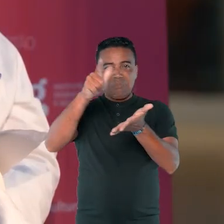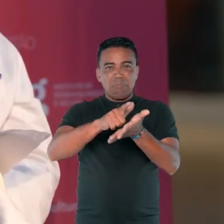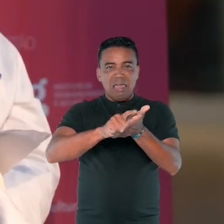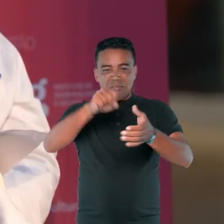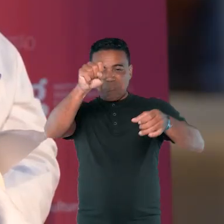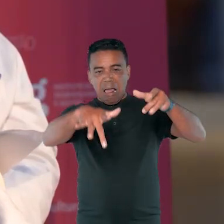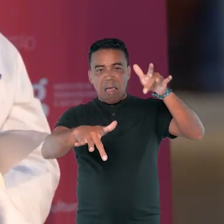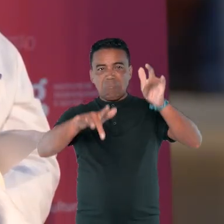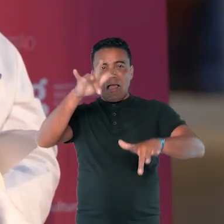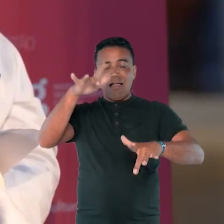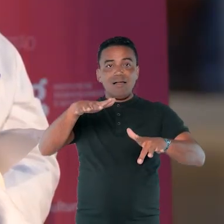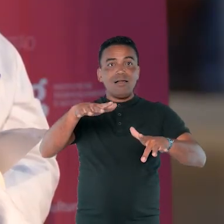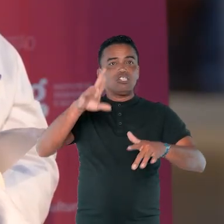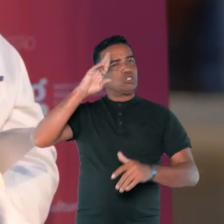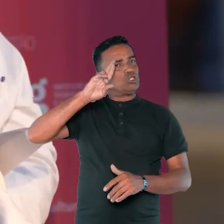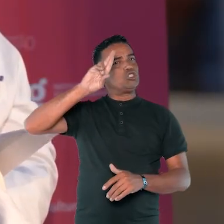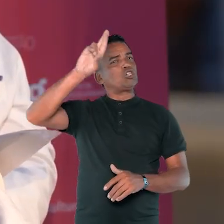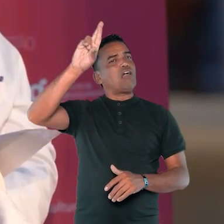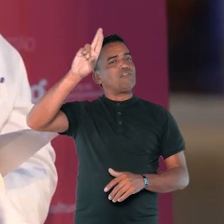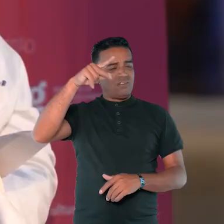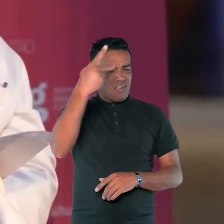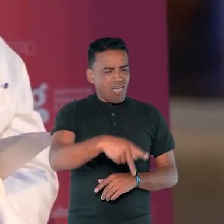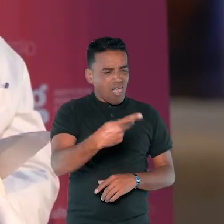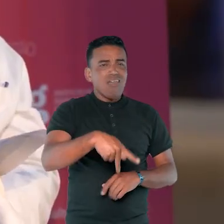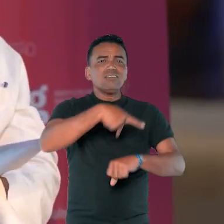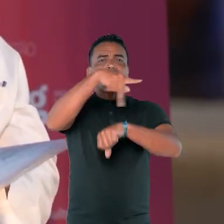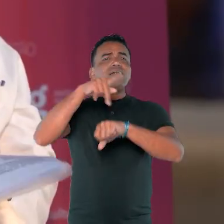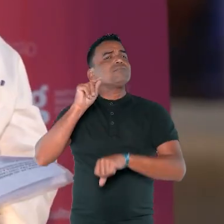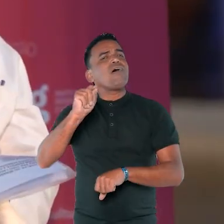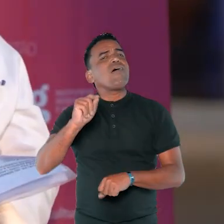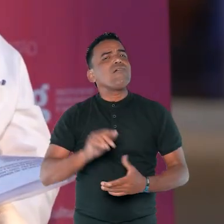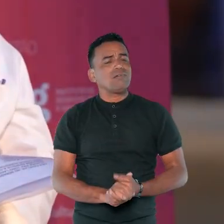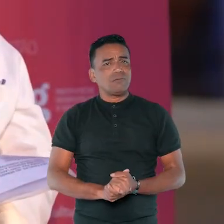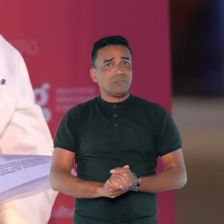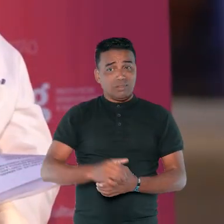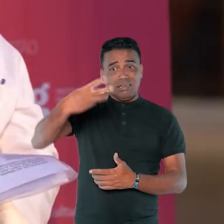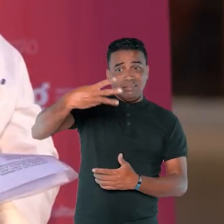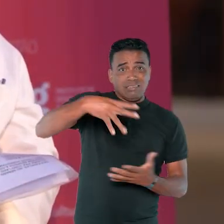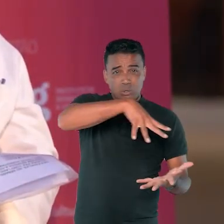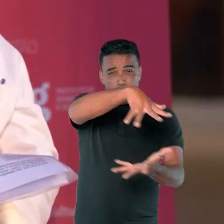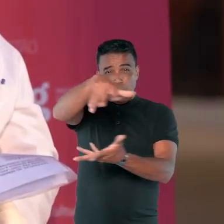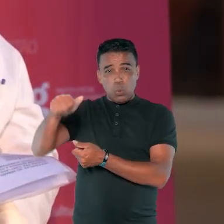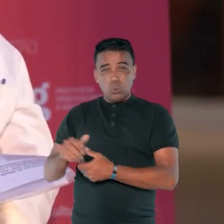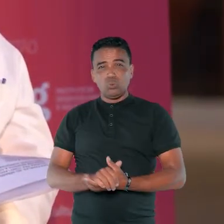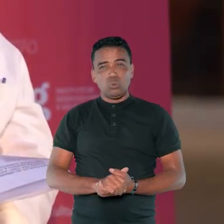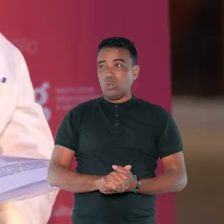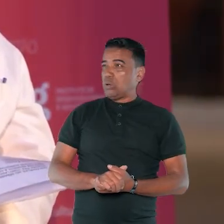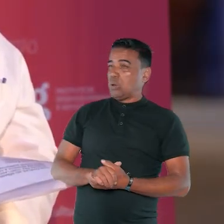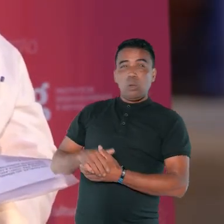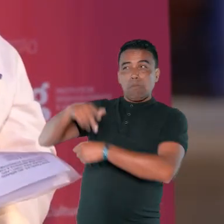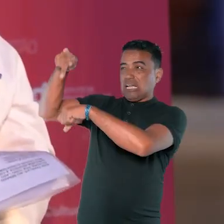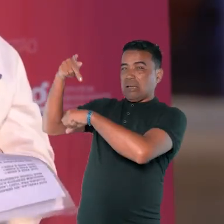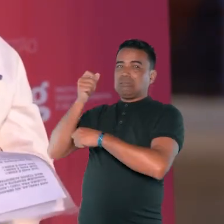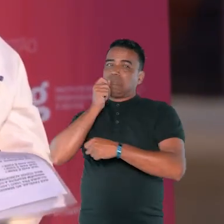ao descanso do patrão. Que país é esse? Terceiro mundo se for piada no exterior,